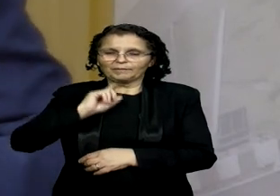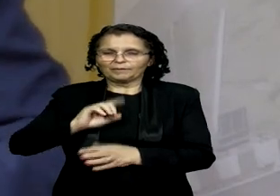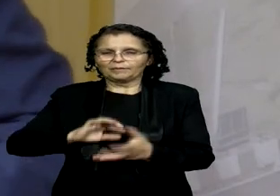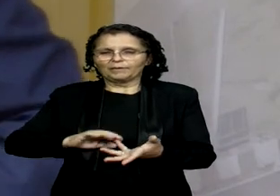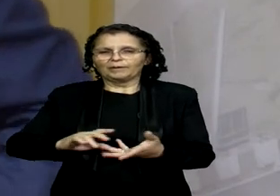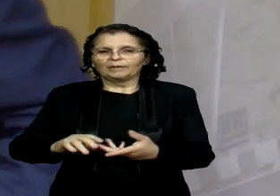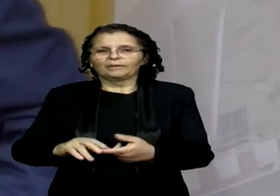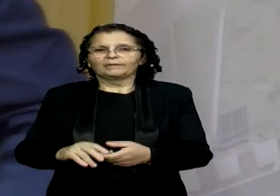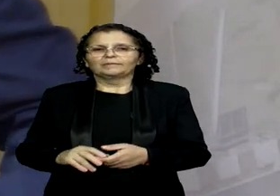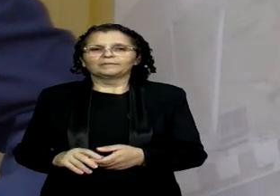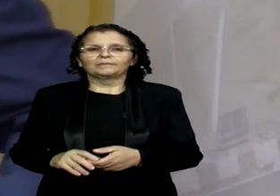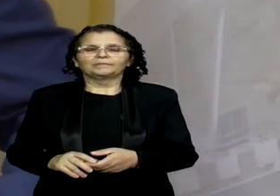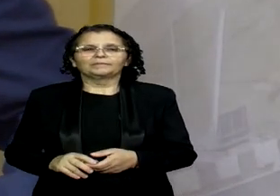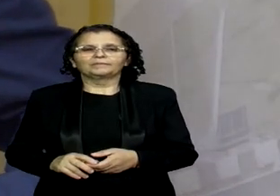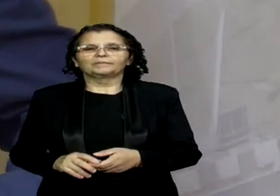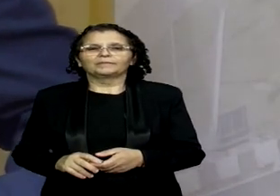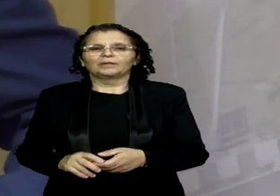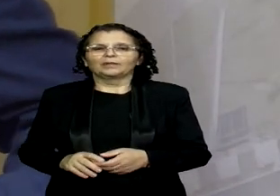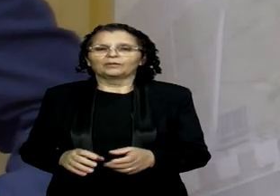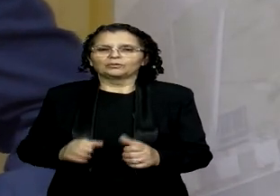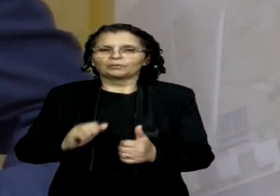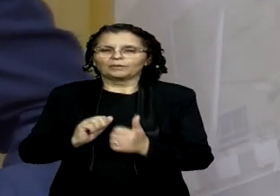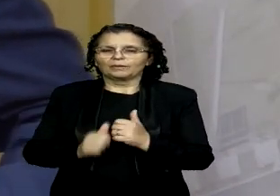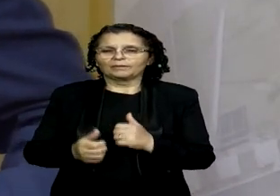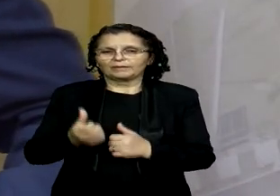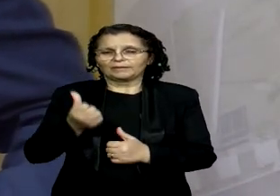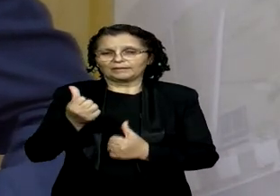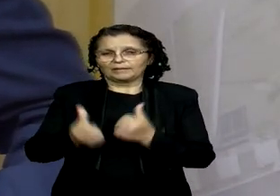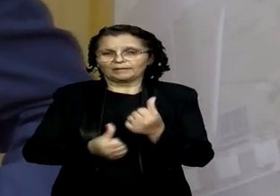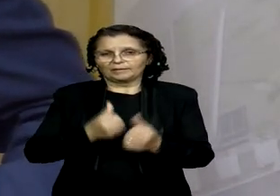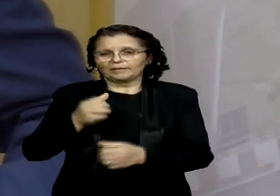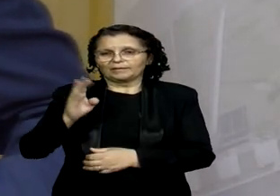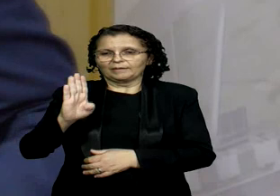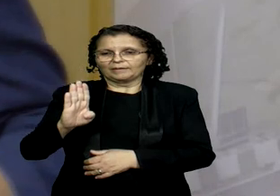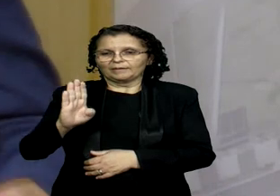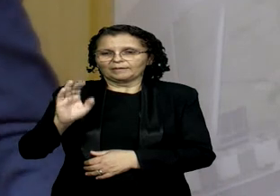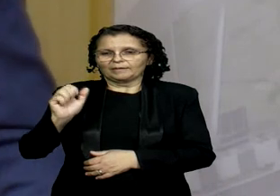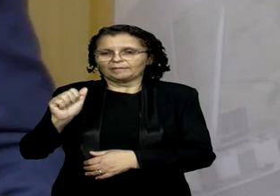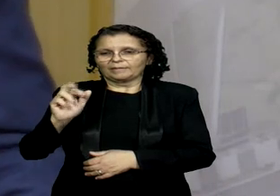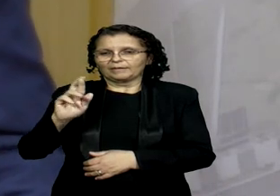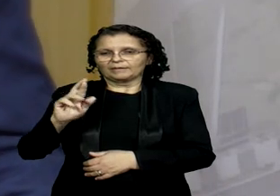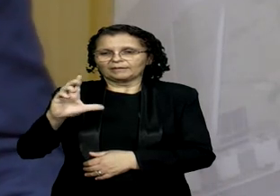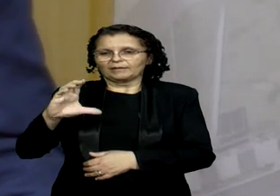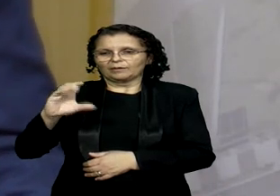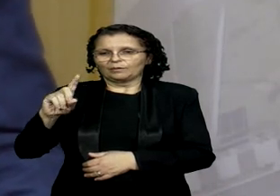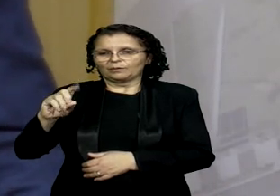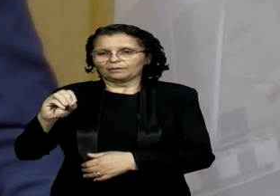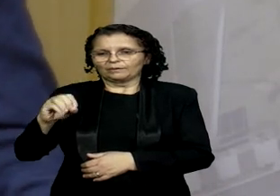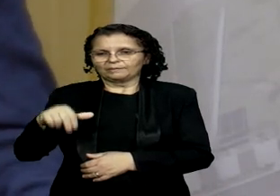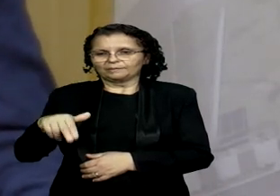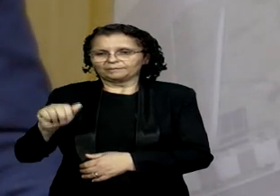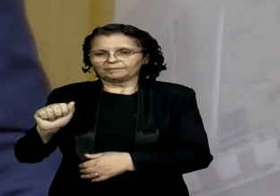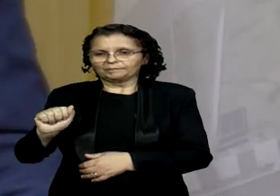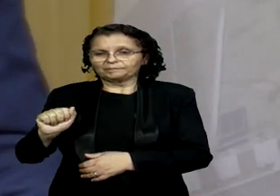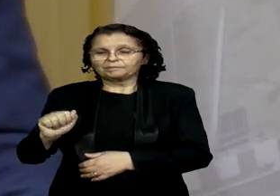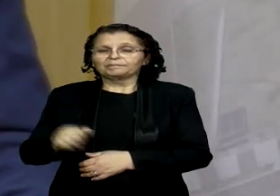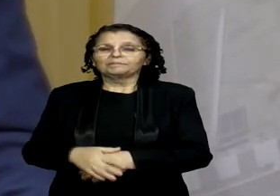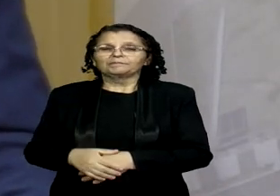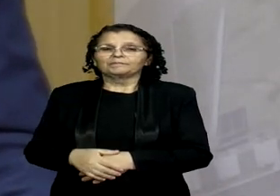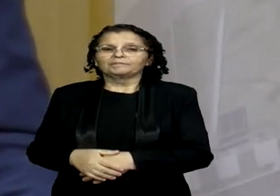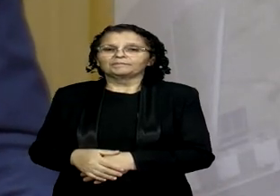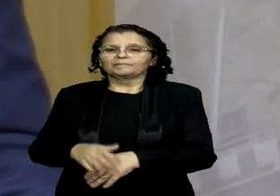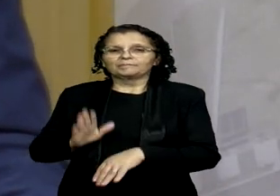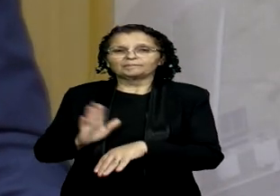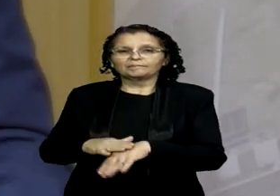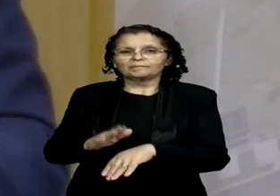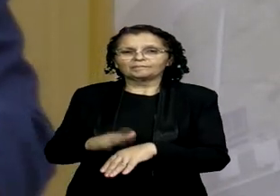jogando lá em Uberlândia, jogou 6 meses em Barcelona, também jogou profissionalmente. Mas, mais do que isso,